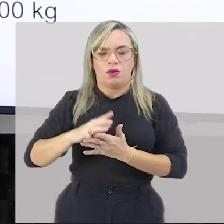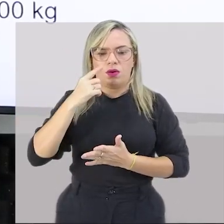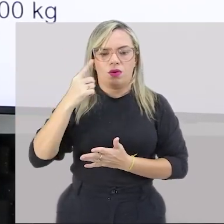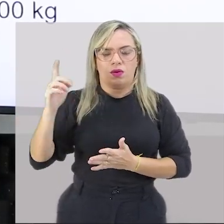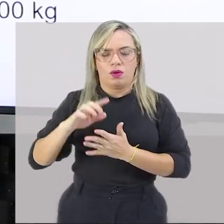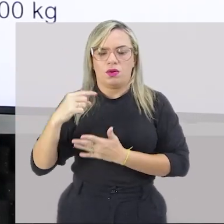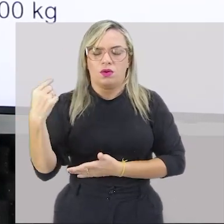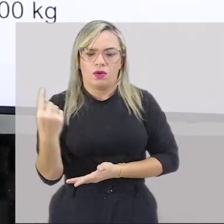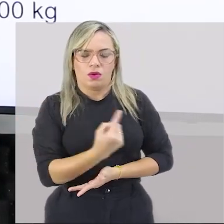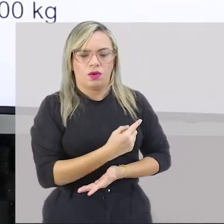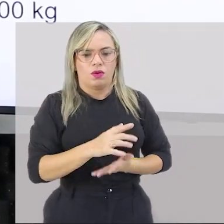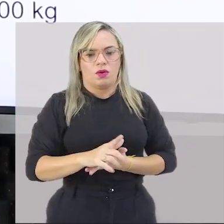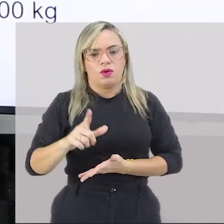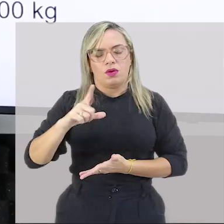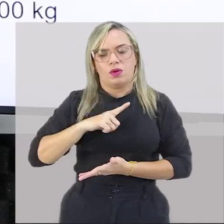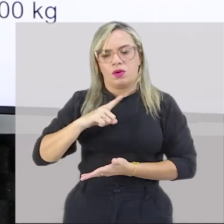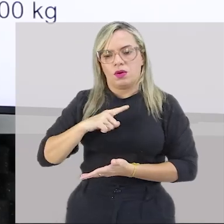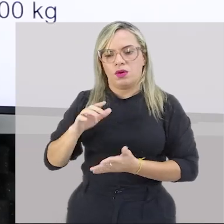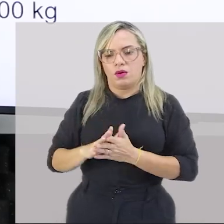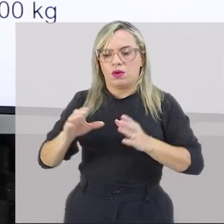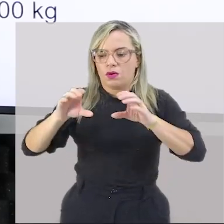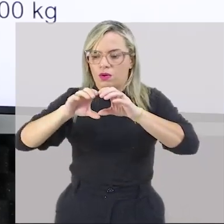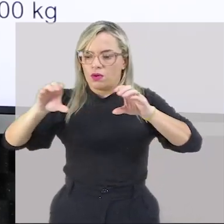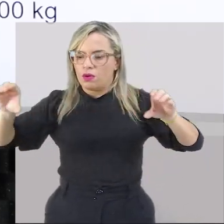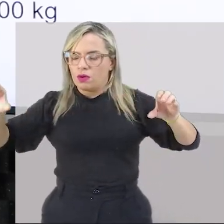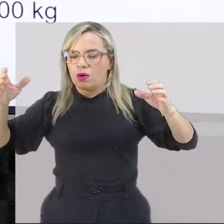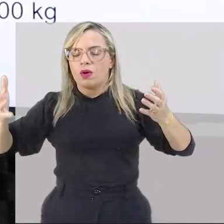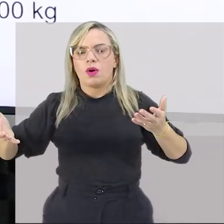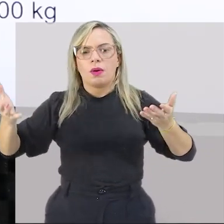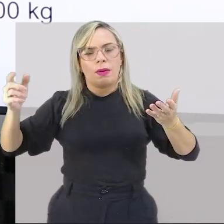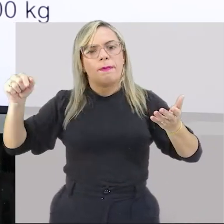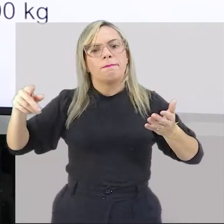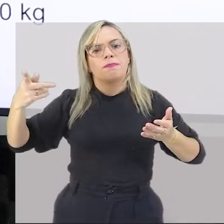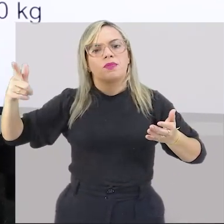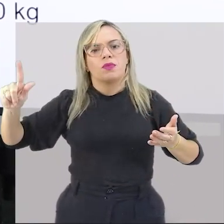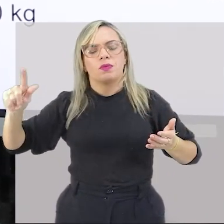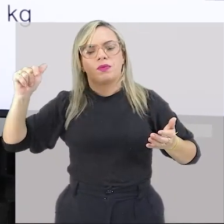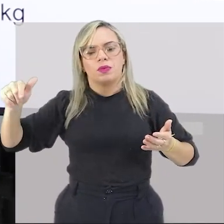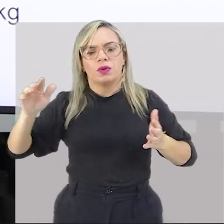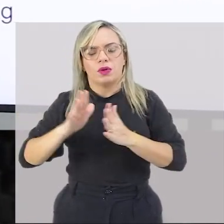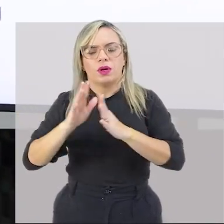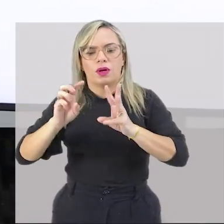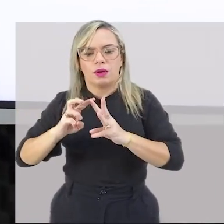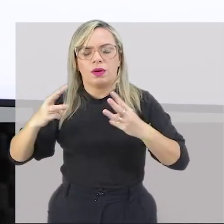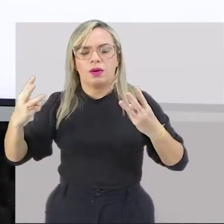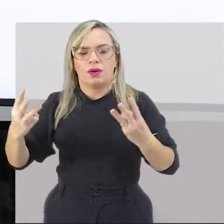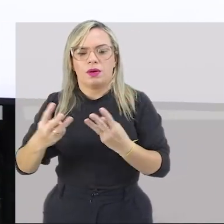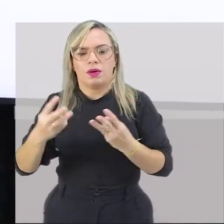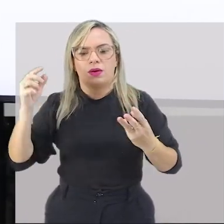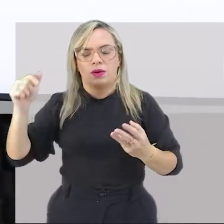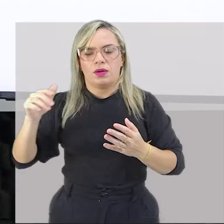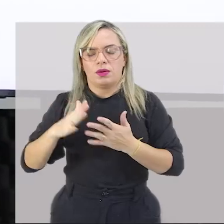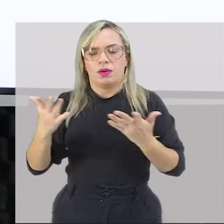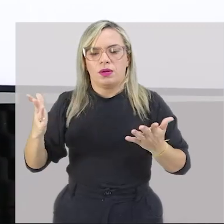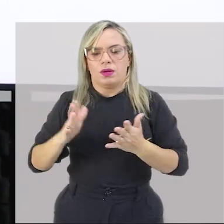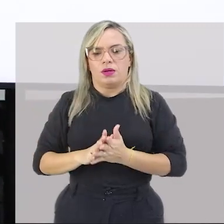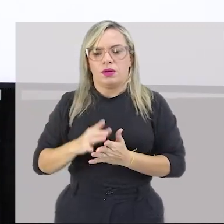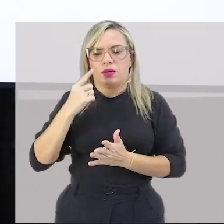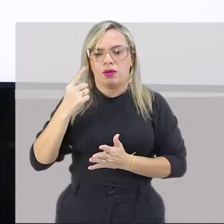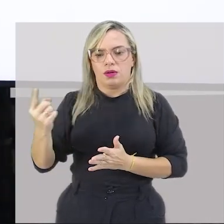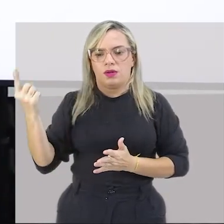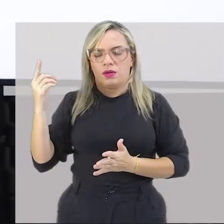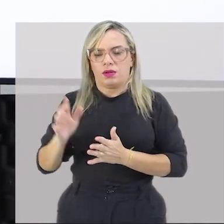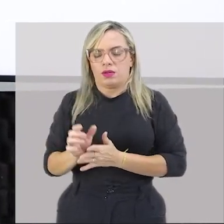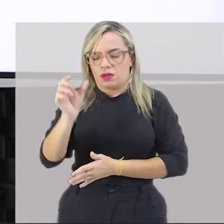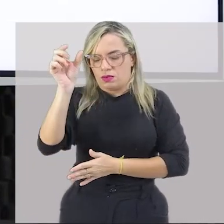E nós temos o peso da barra. O peso da barra, como ela é homogênea, bonitinha, o peso da barra está